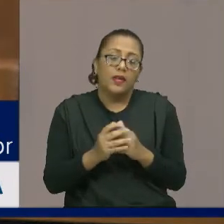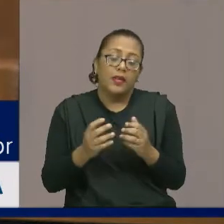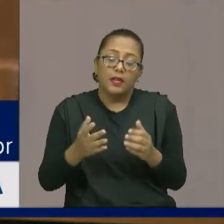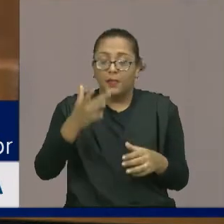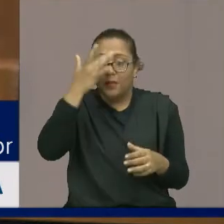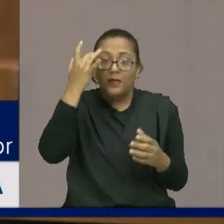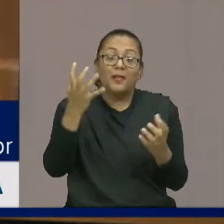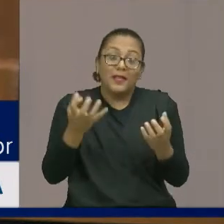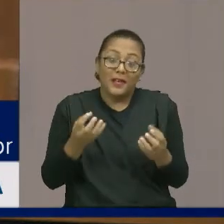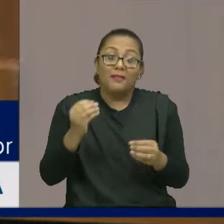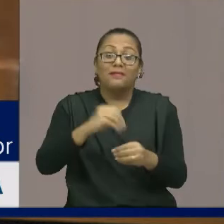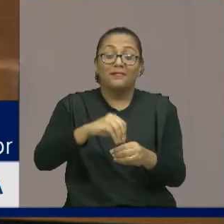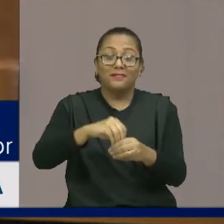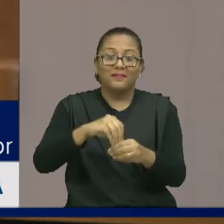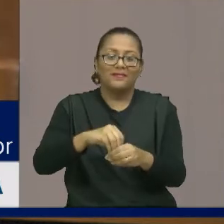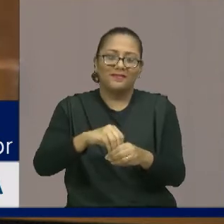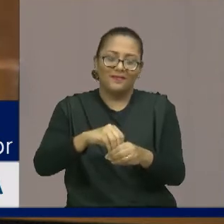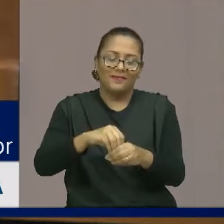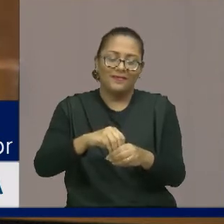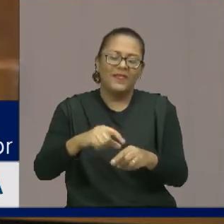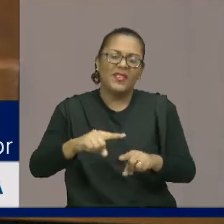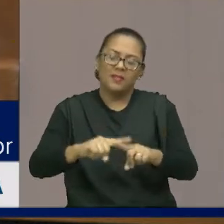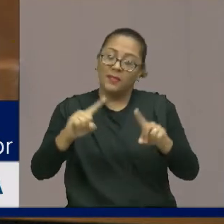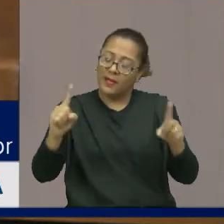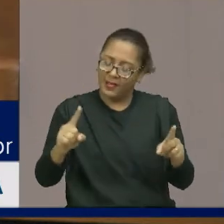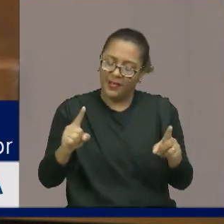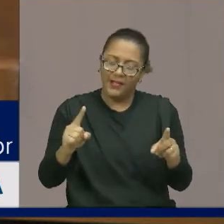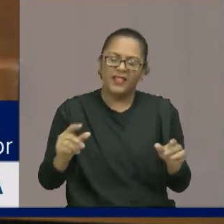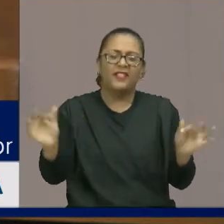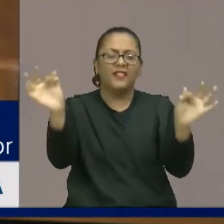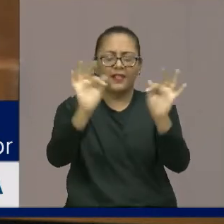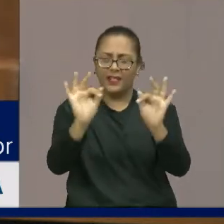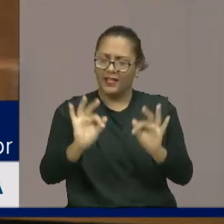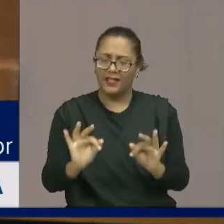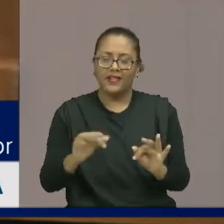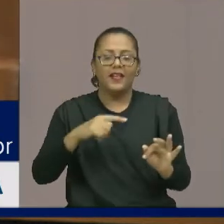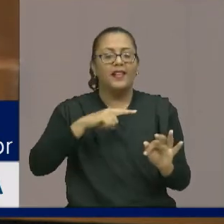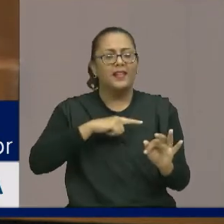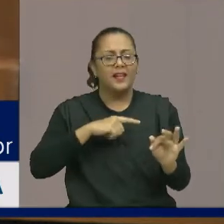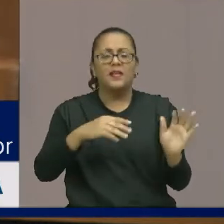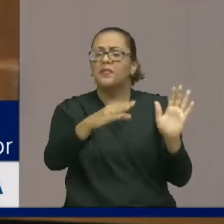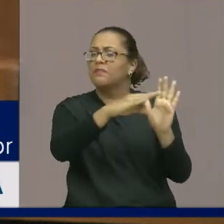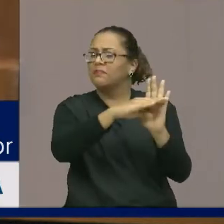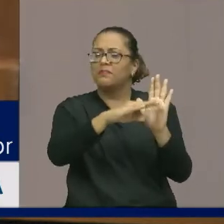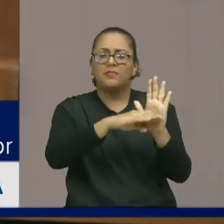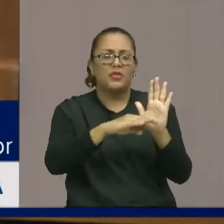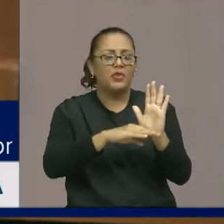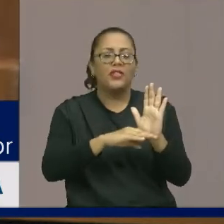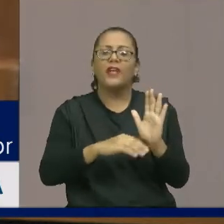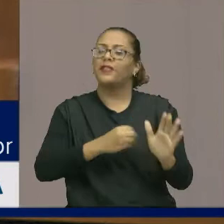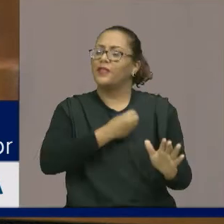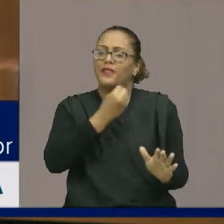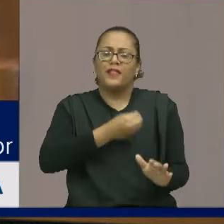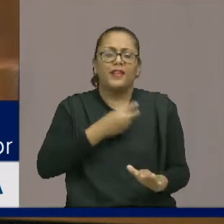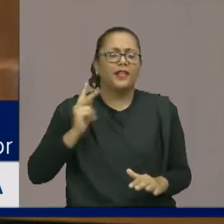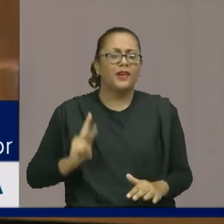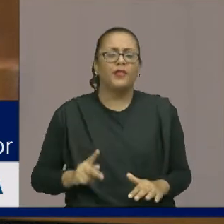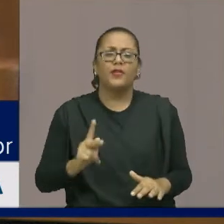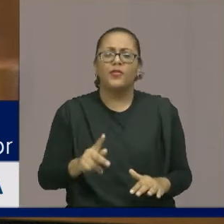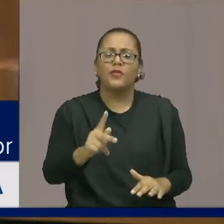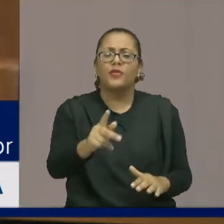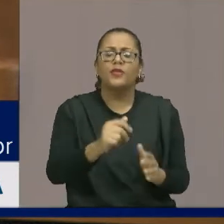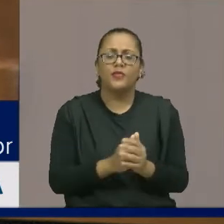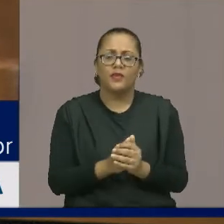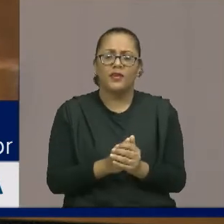né? Então, pode ficar tranquilo, gente, que nós temos 20 projetos para a vida, não é um só nem dois. Eu vim para essa casa com 50